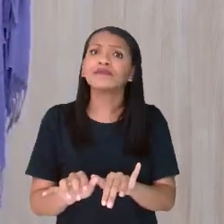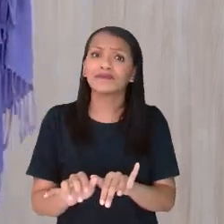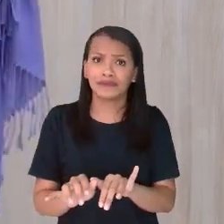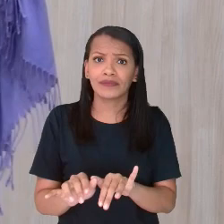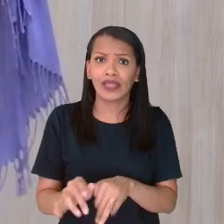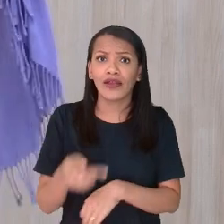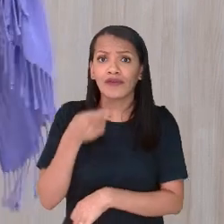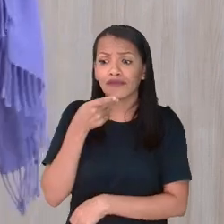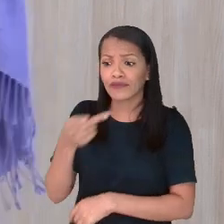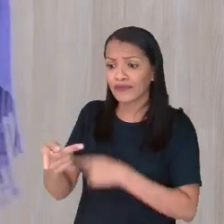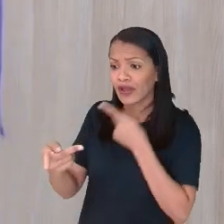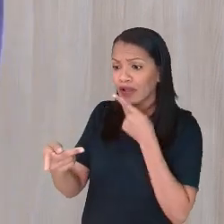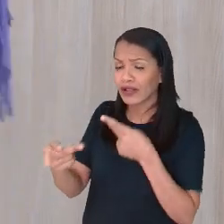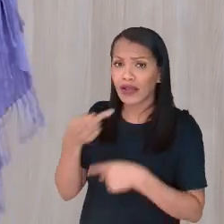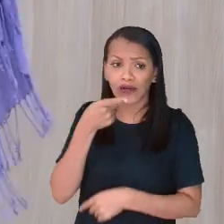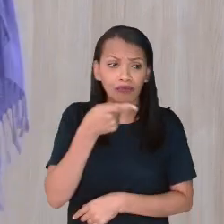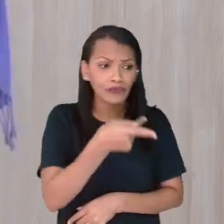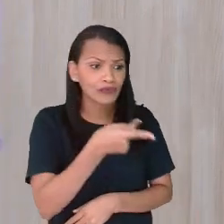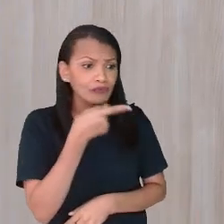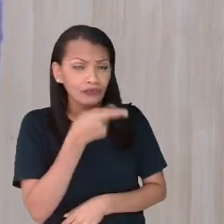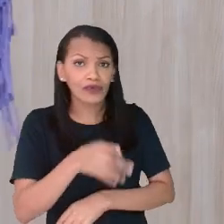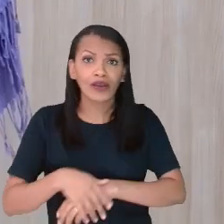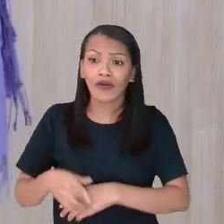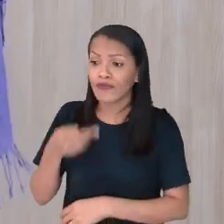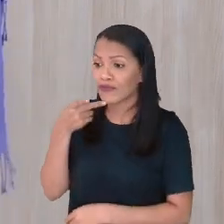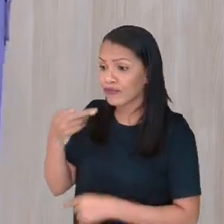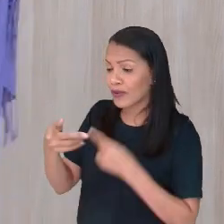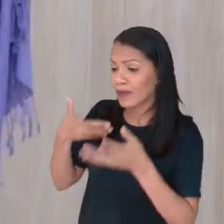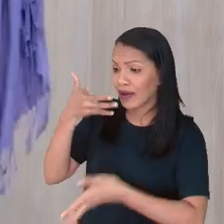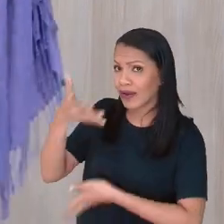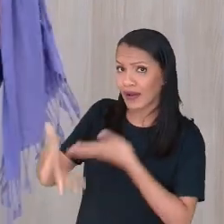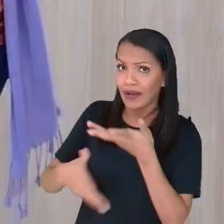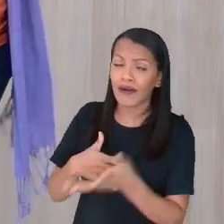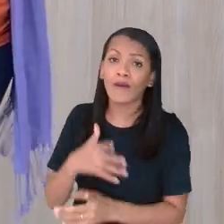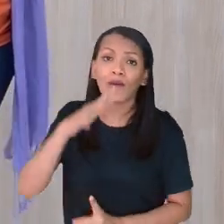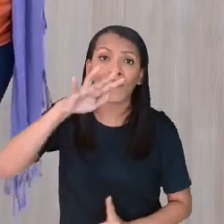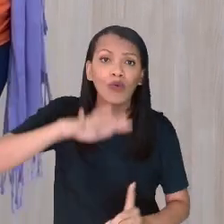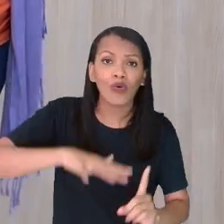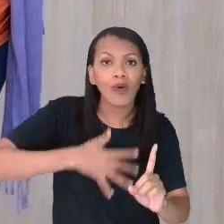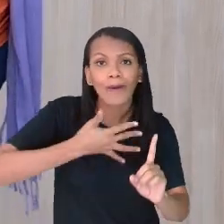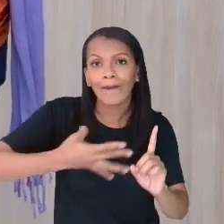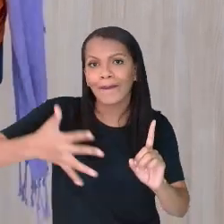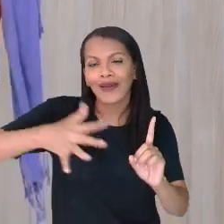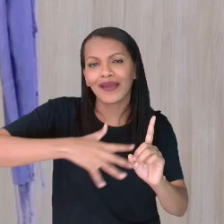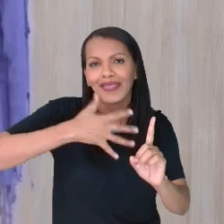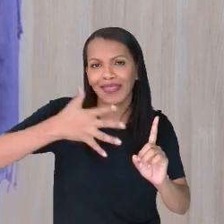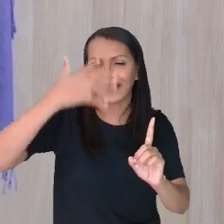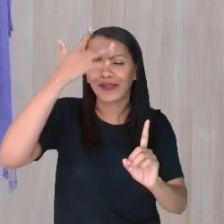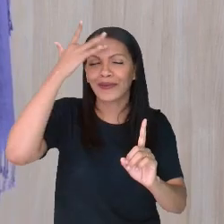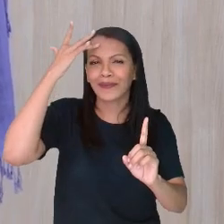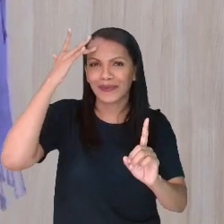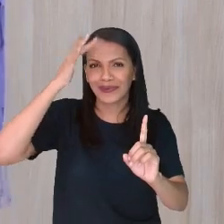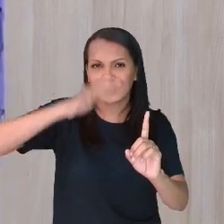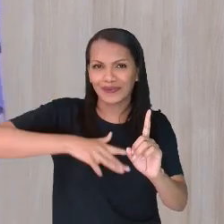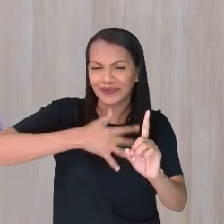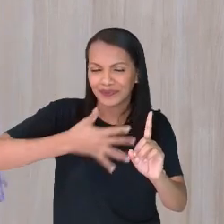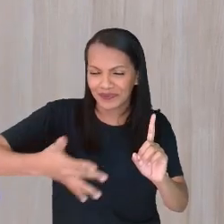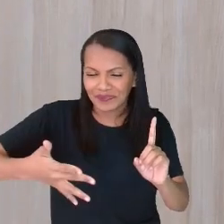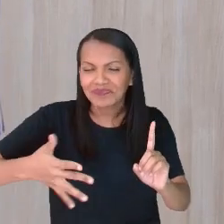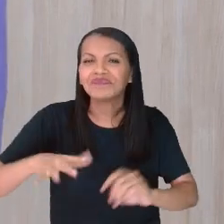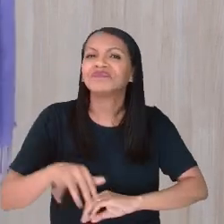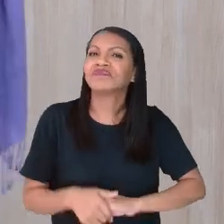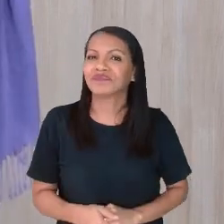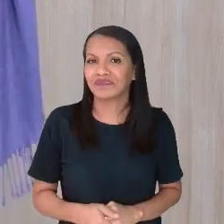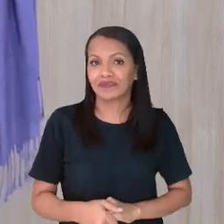das personagens homenageadas, porque é uma homenagem, né, a Dorina